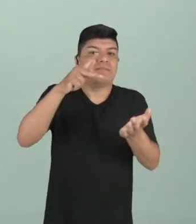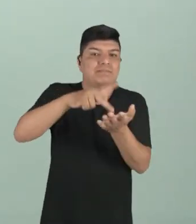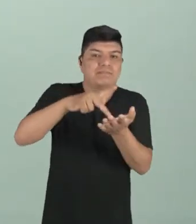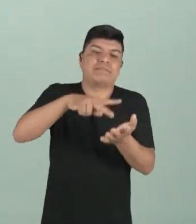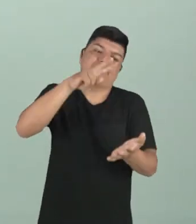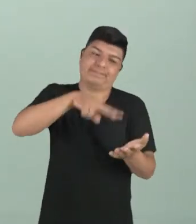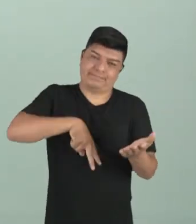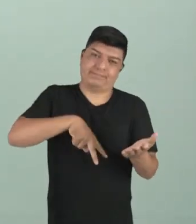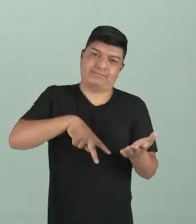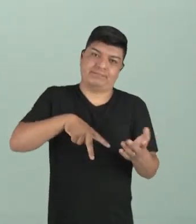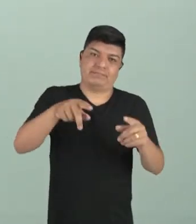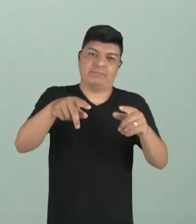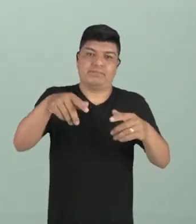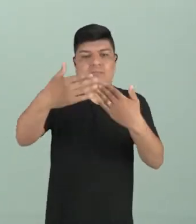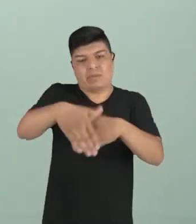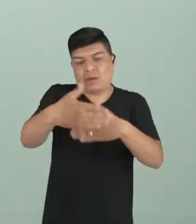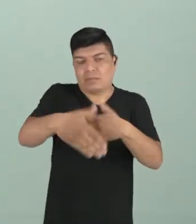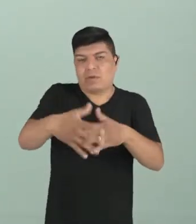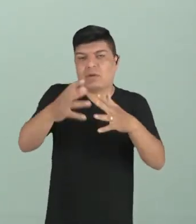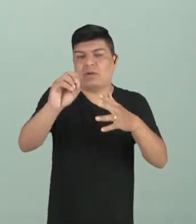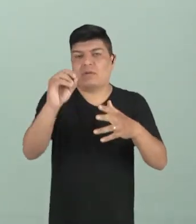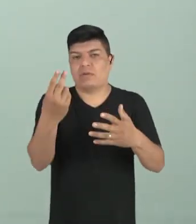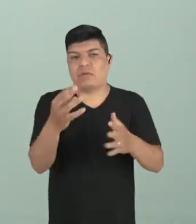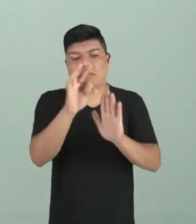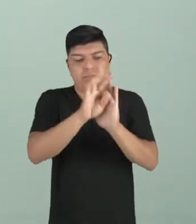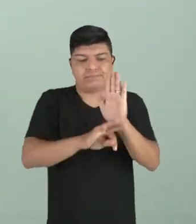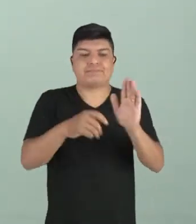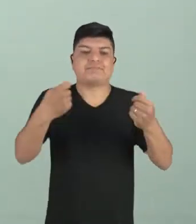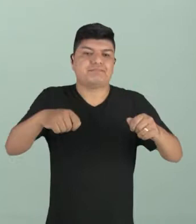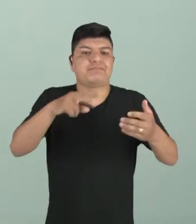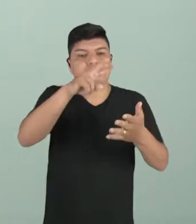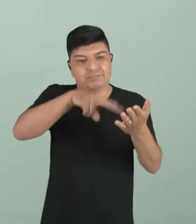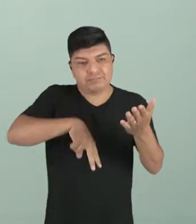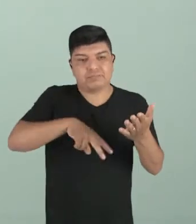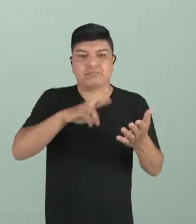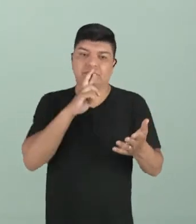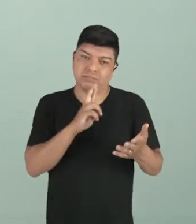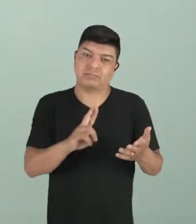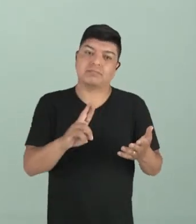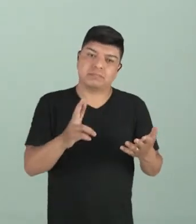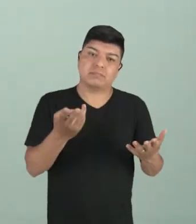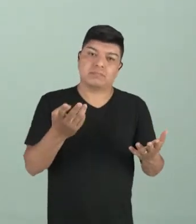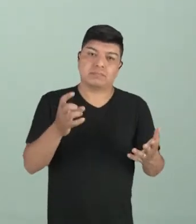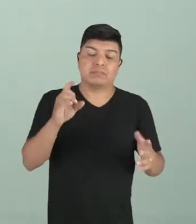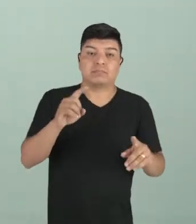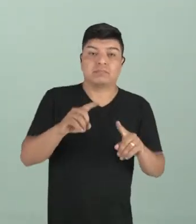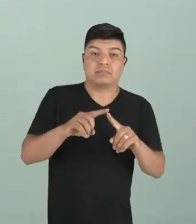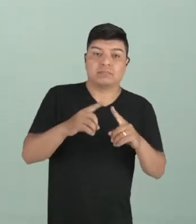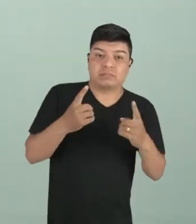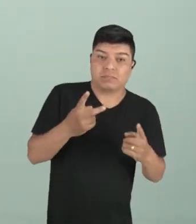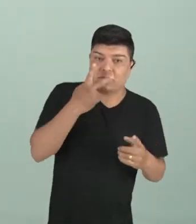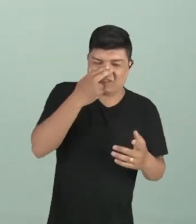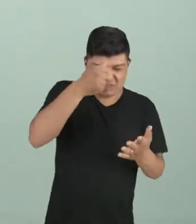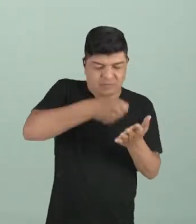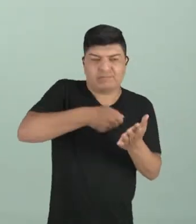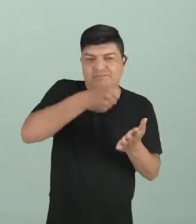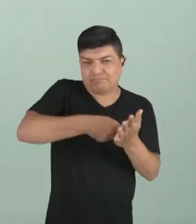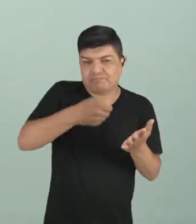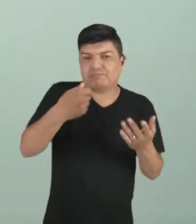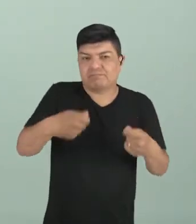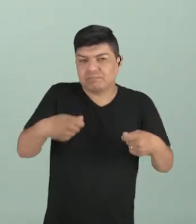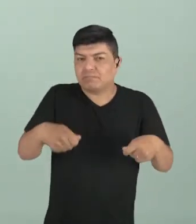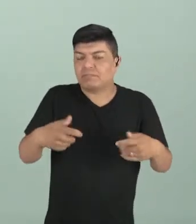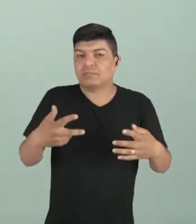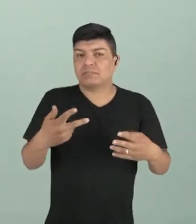né, dentro da sala de aula, está ali uma prova, tem ali textos e ele precisa ler para poder resolver a questão. Então, assim, é meio que obrigado a ler,